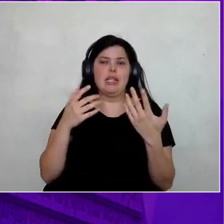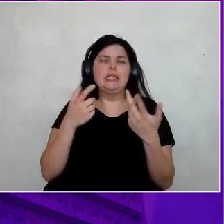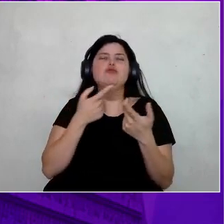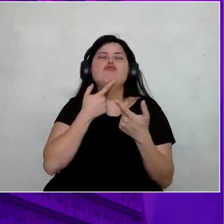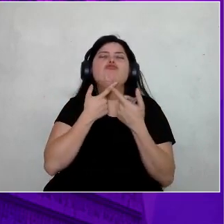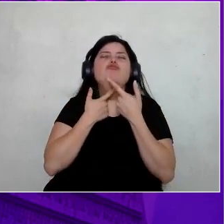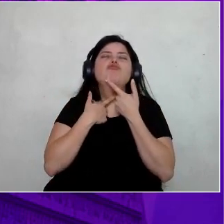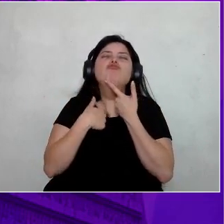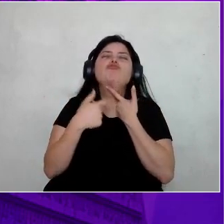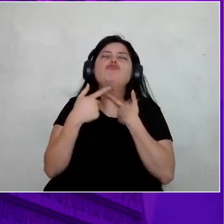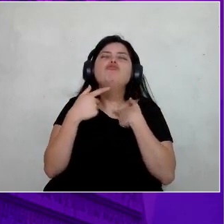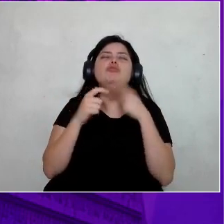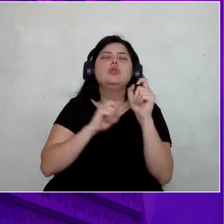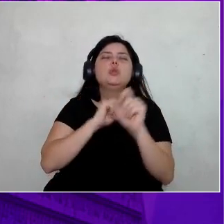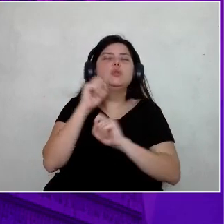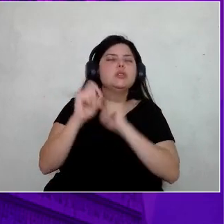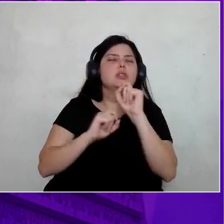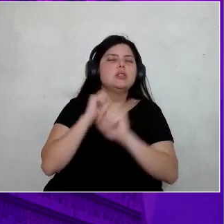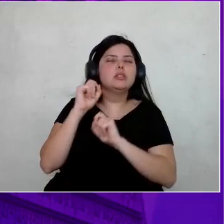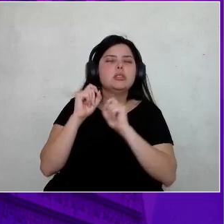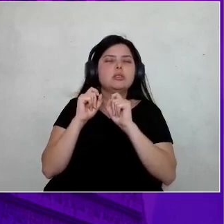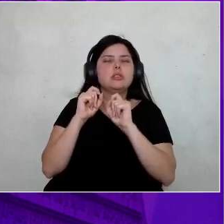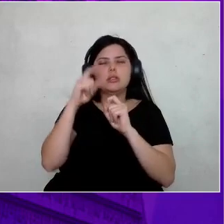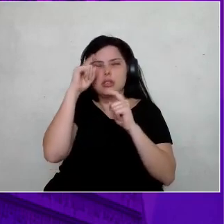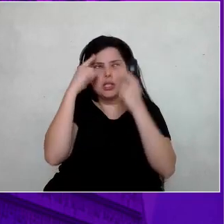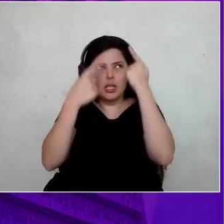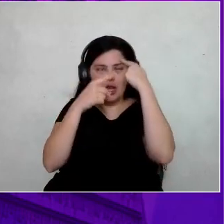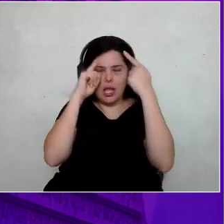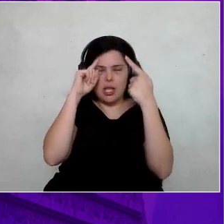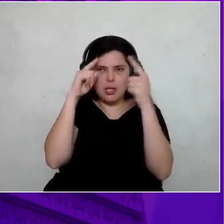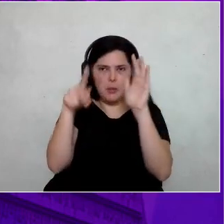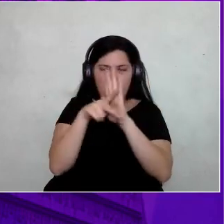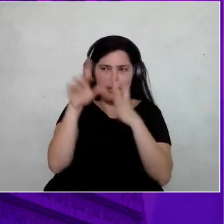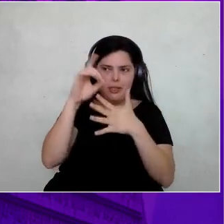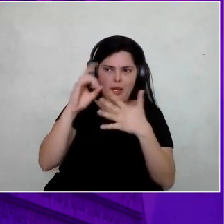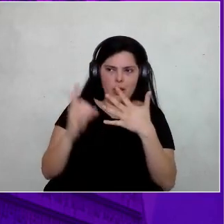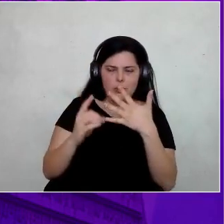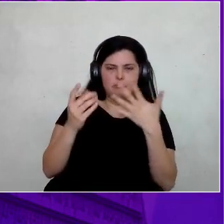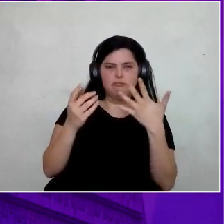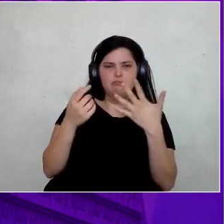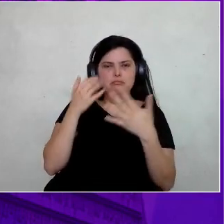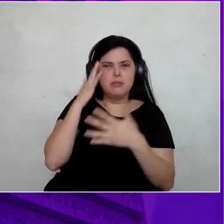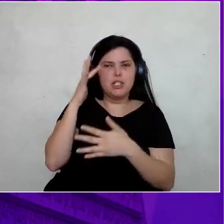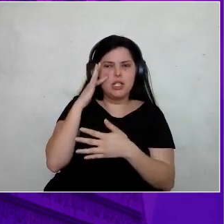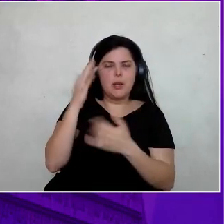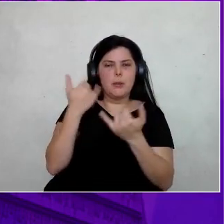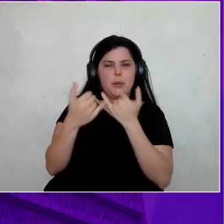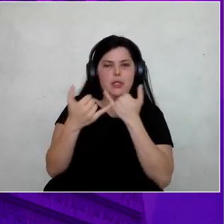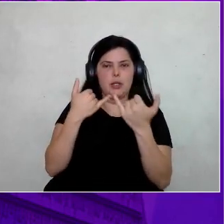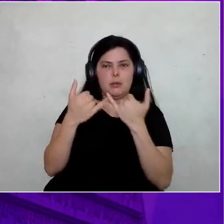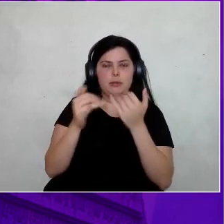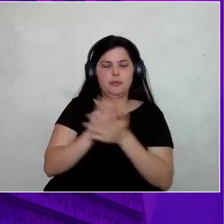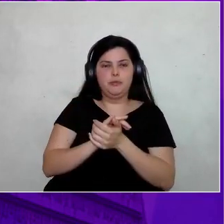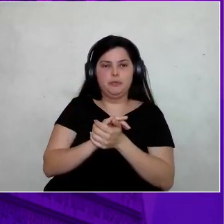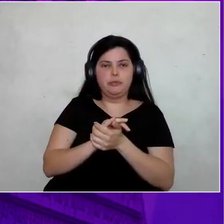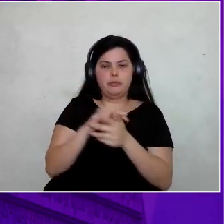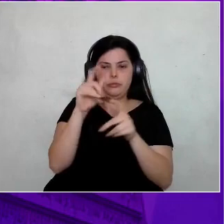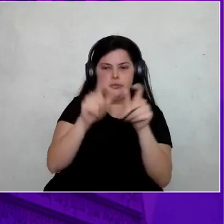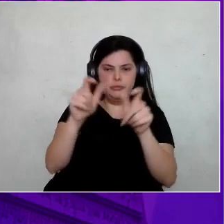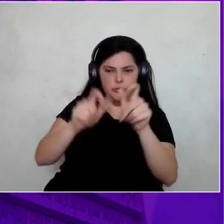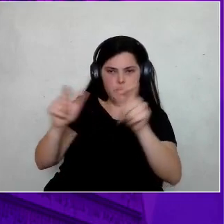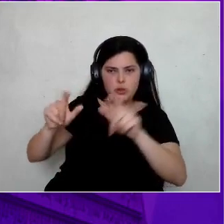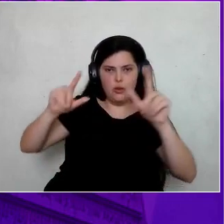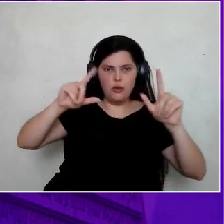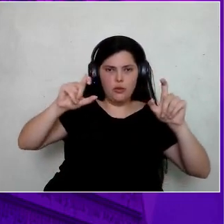ali por tirar insights desses dados. Se a gente for pensar aqui, olha, eu estou vendo um monte de gente aqui, ó, tirando foto,